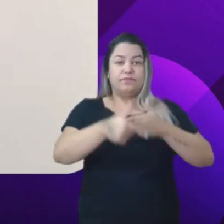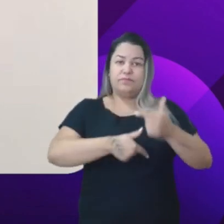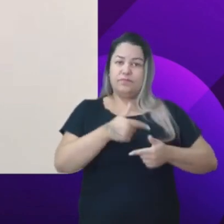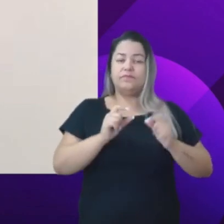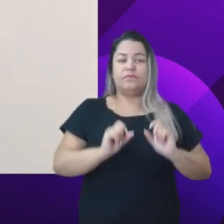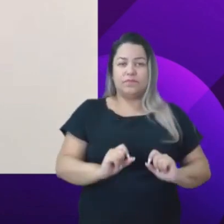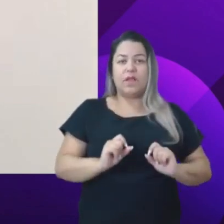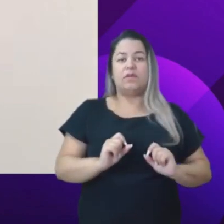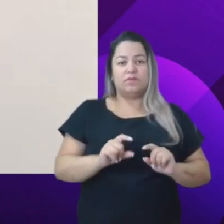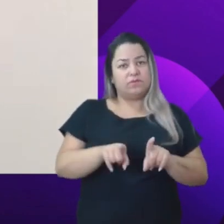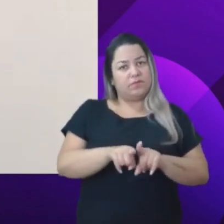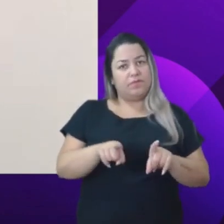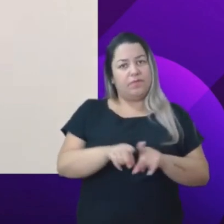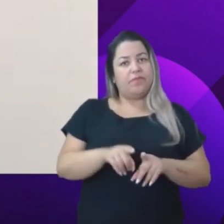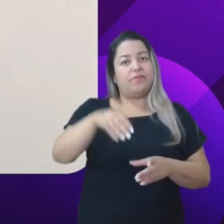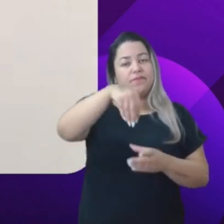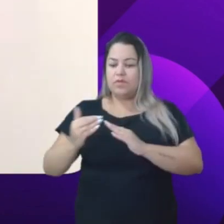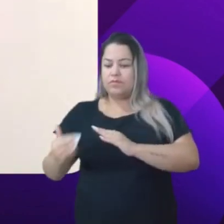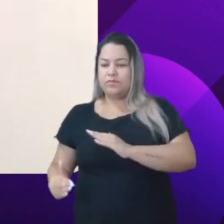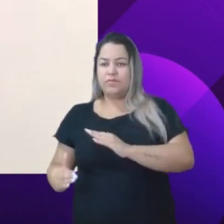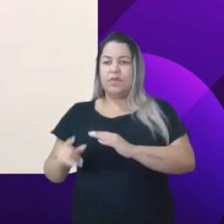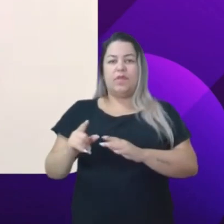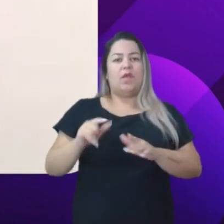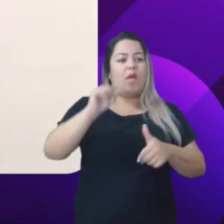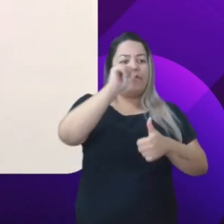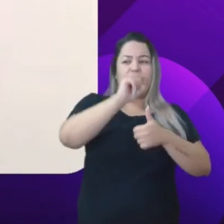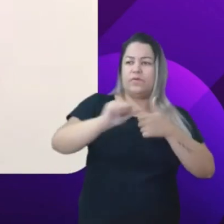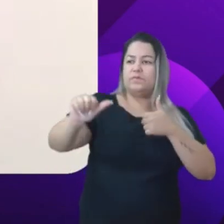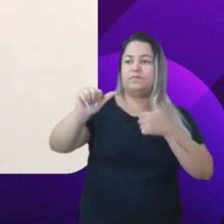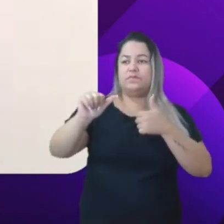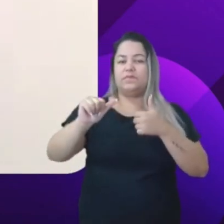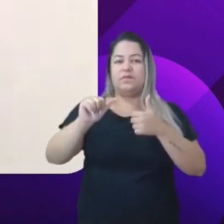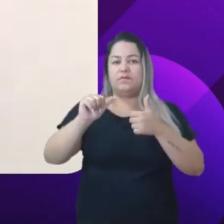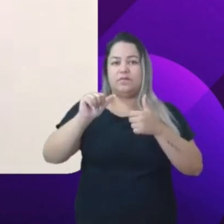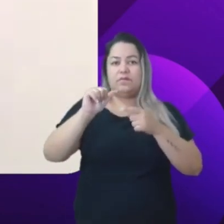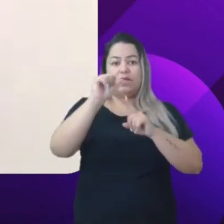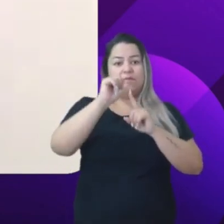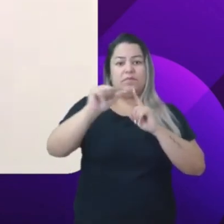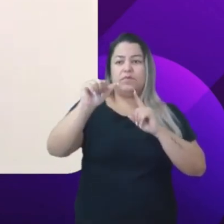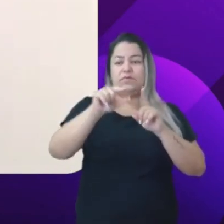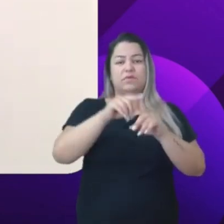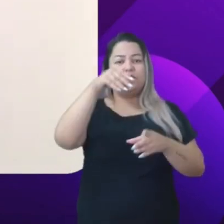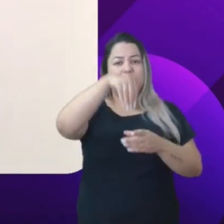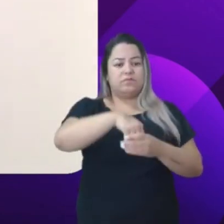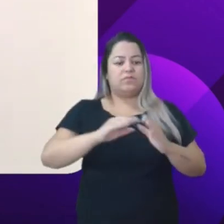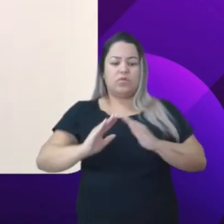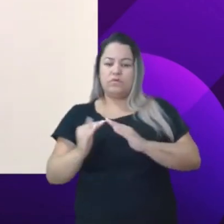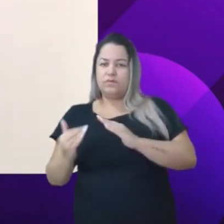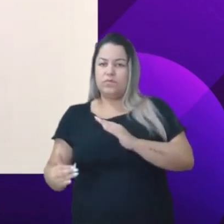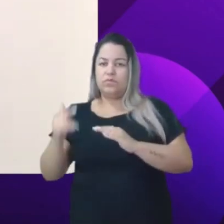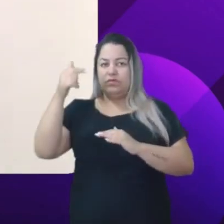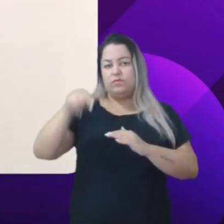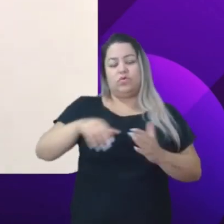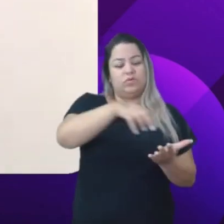faço também dentro do meu território. Tem muitas mulheres dentro da periferia, dentro de